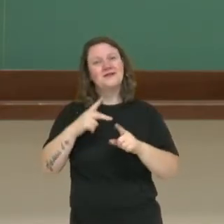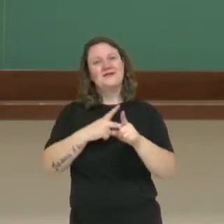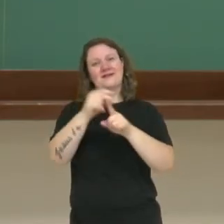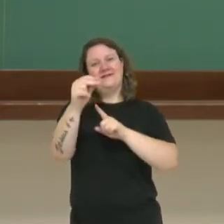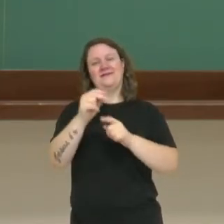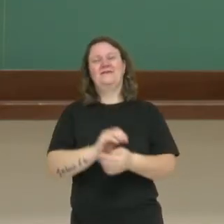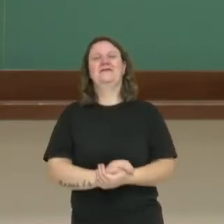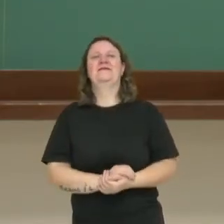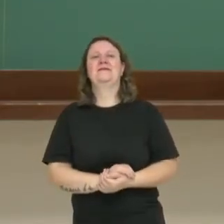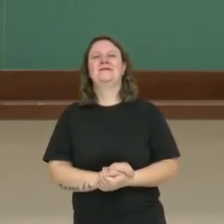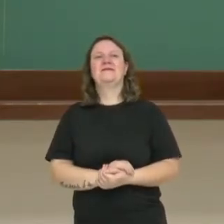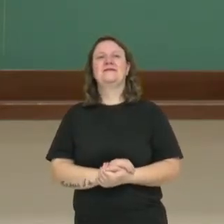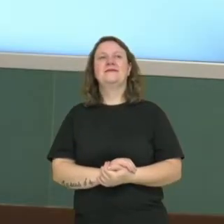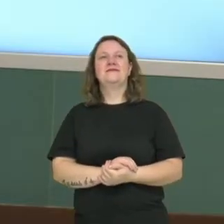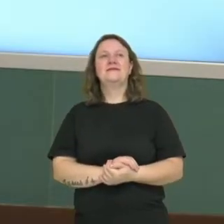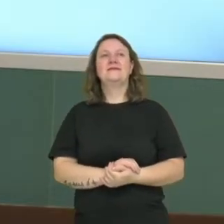ok?